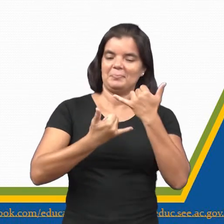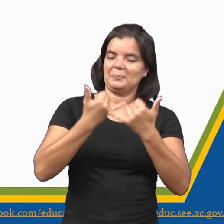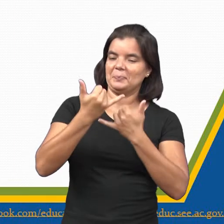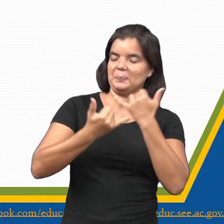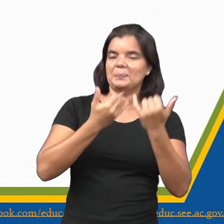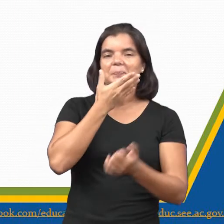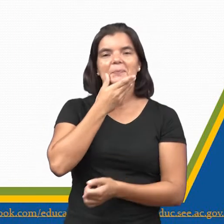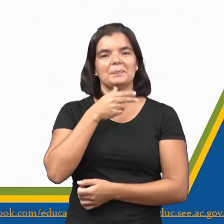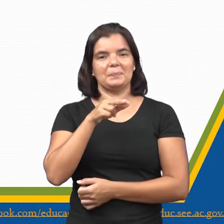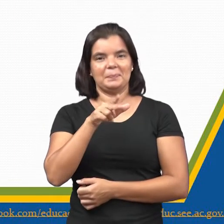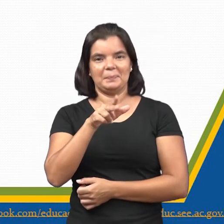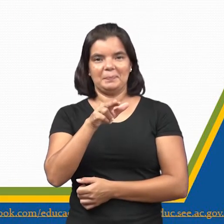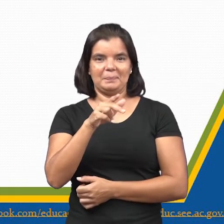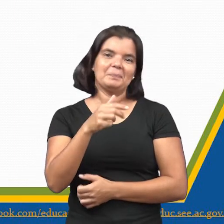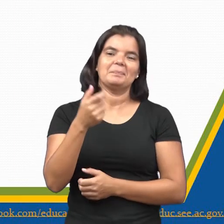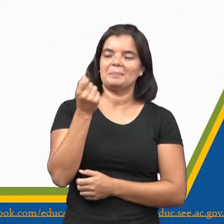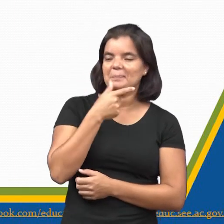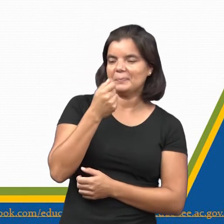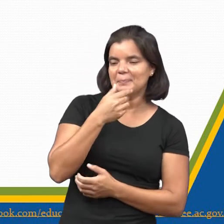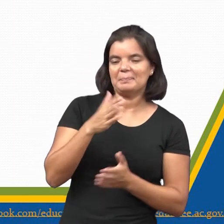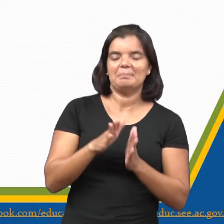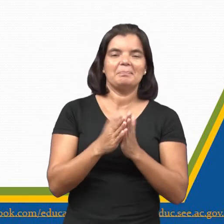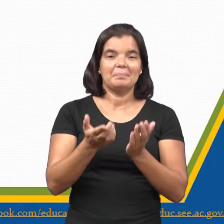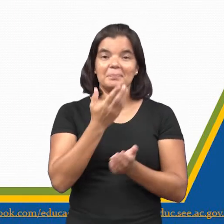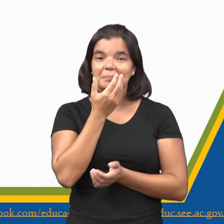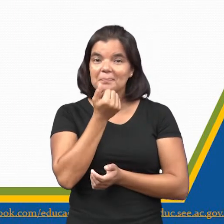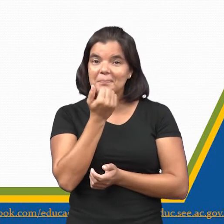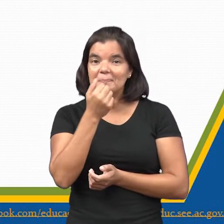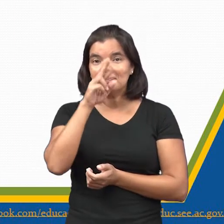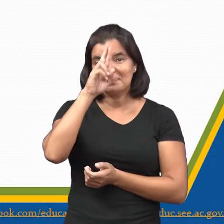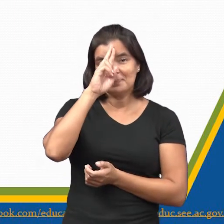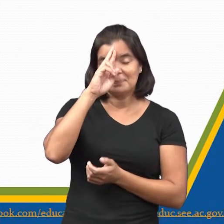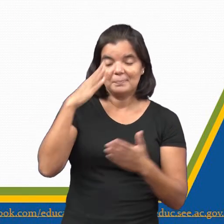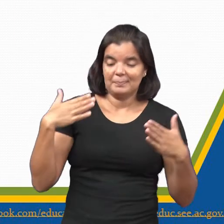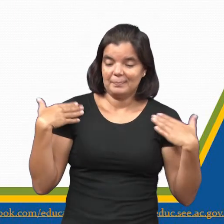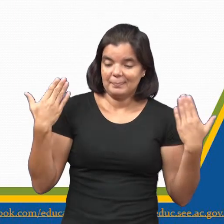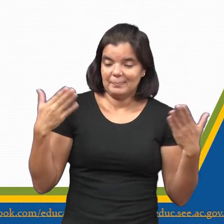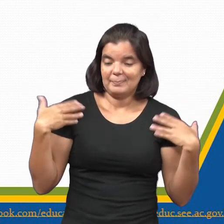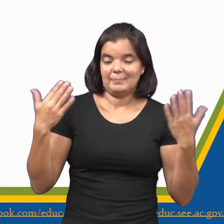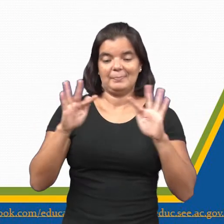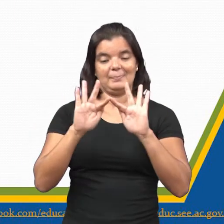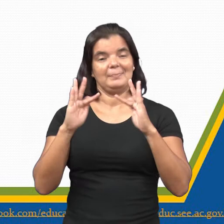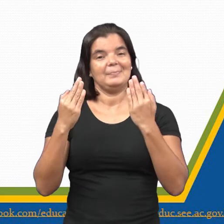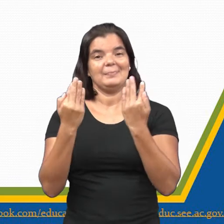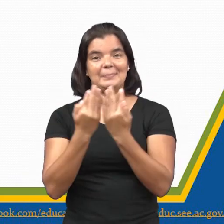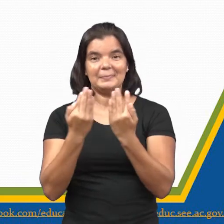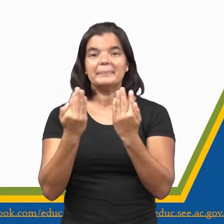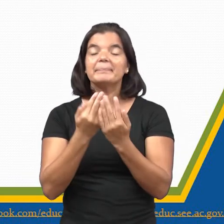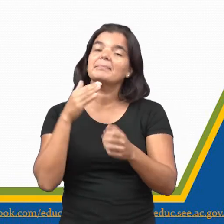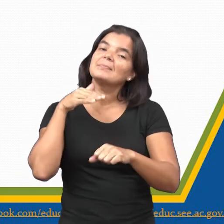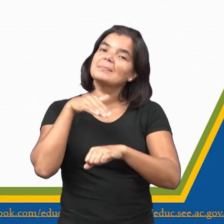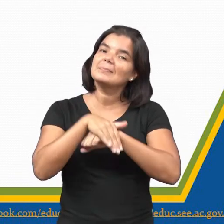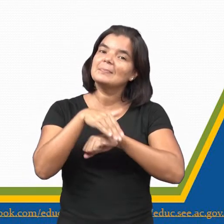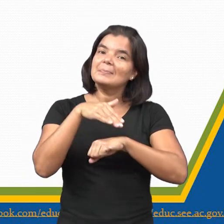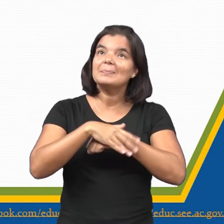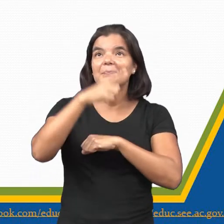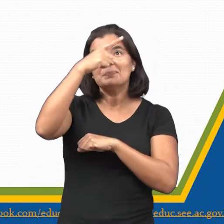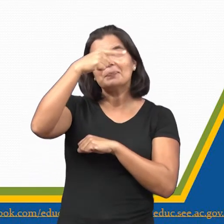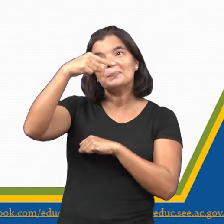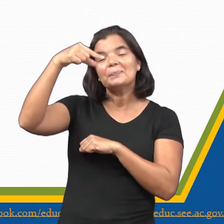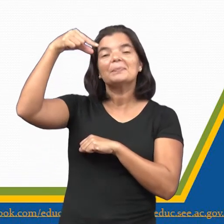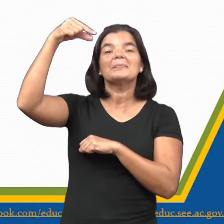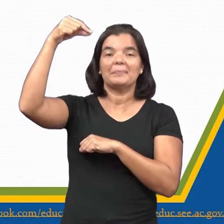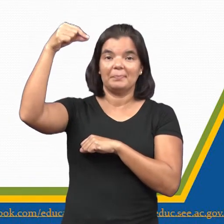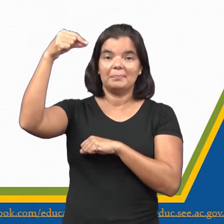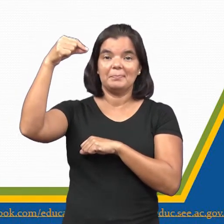meus irmãos, da algazarra nas refeições, da alegria nas festas em família e das noites de lua cheia,